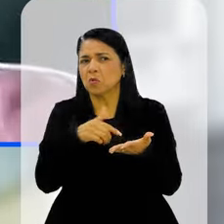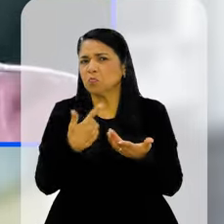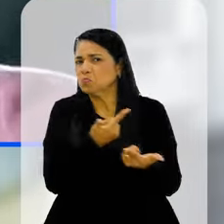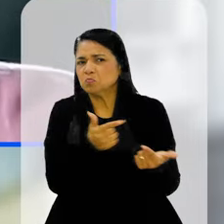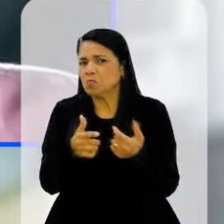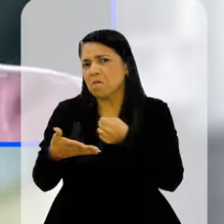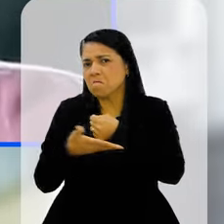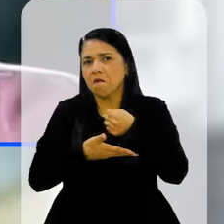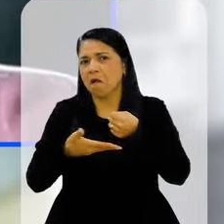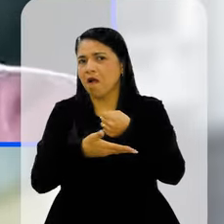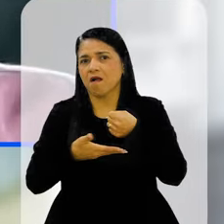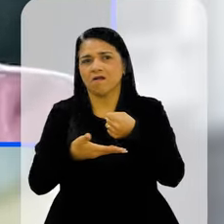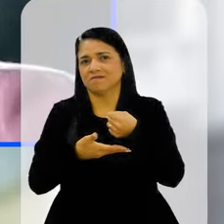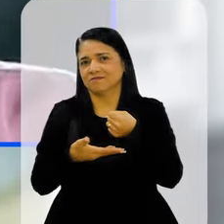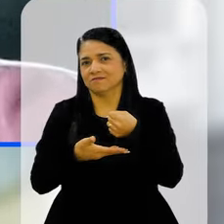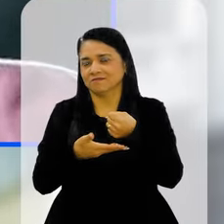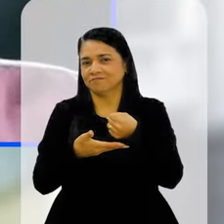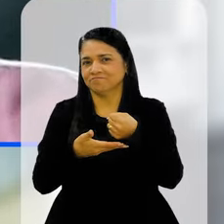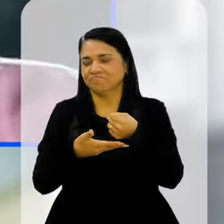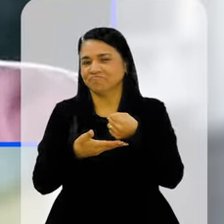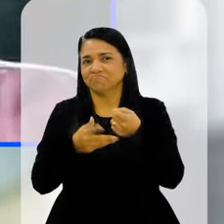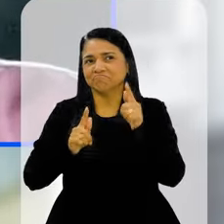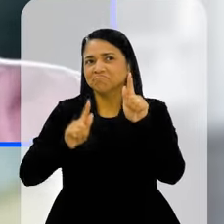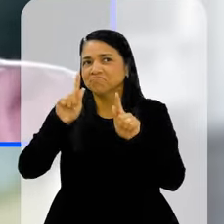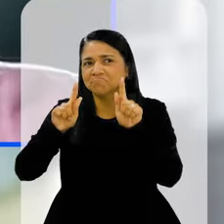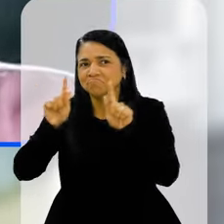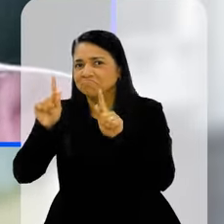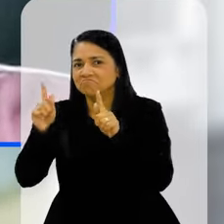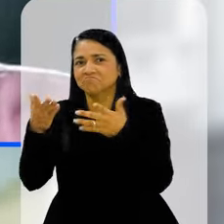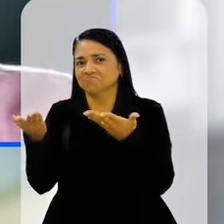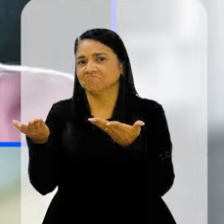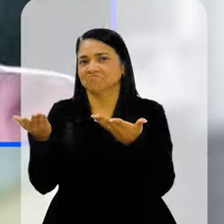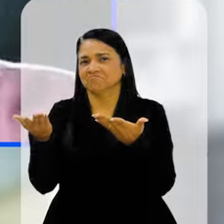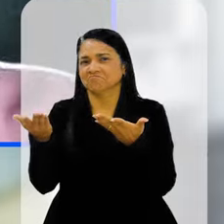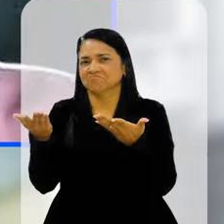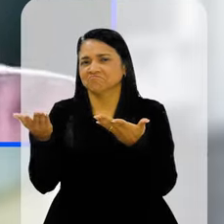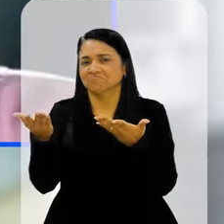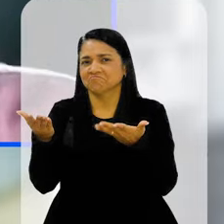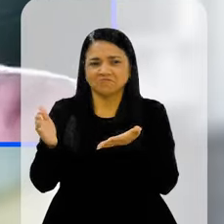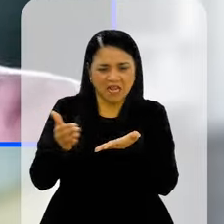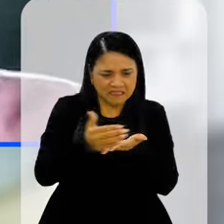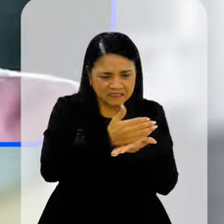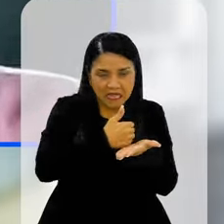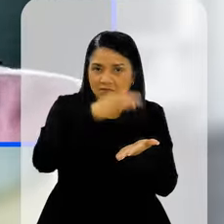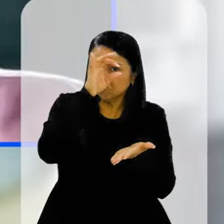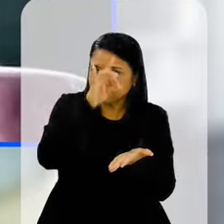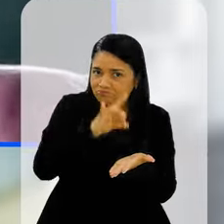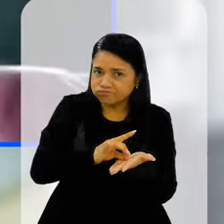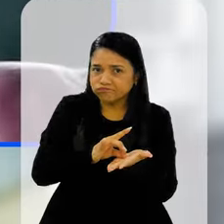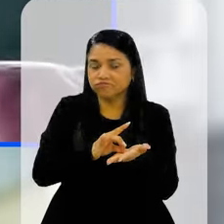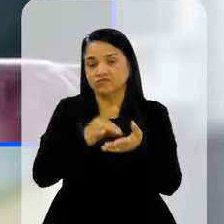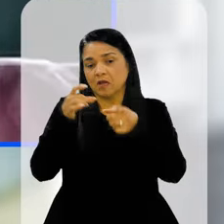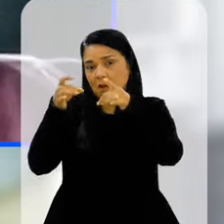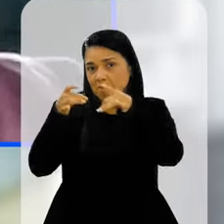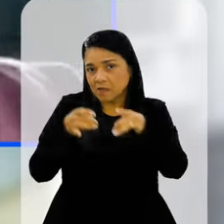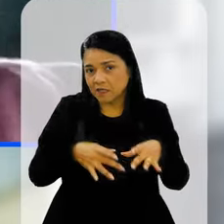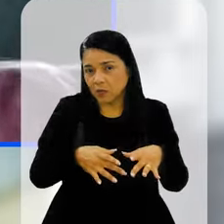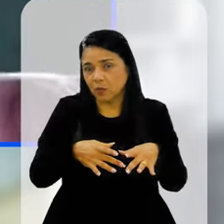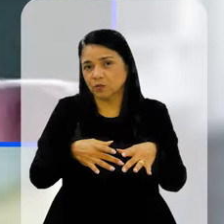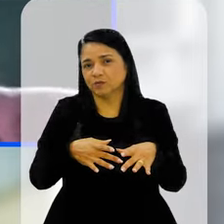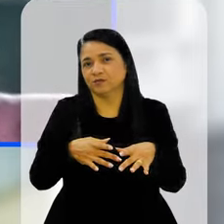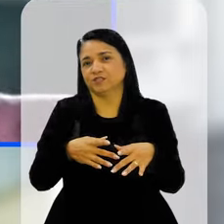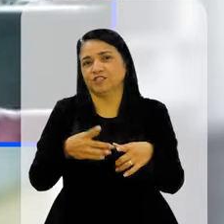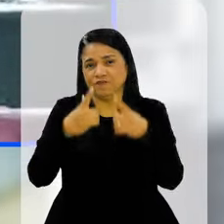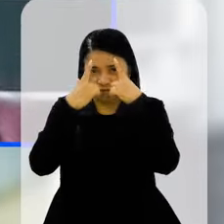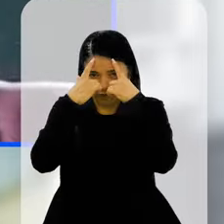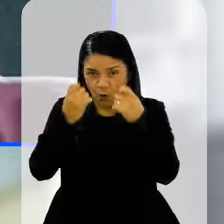vejo muita base, a não ser na base da estimativa para isso. As estimativas mais sérias que a gente